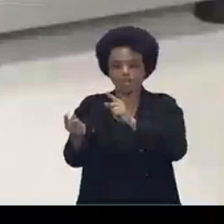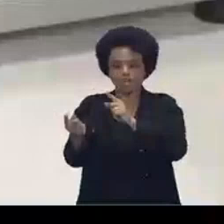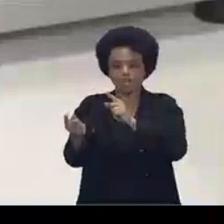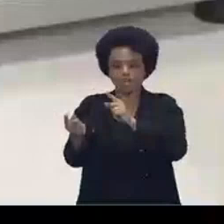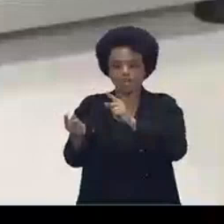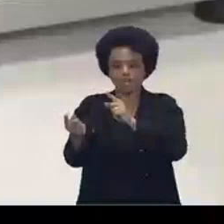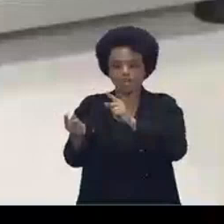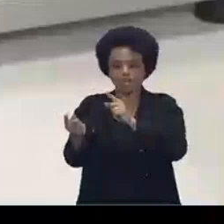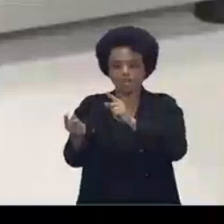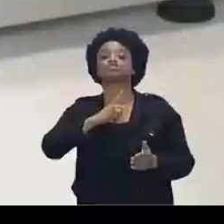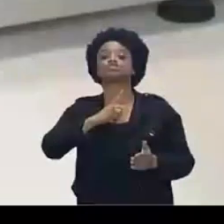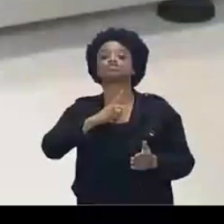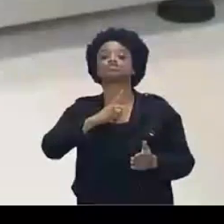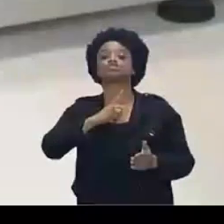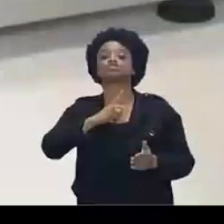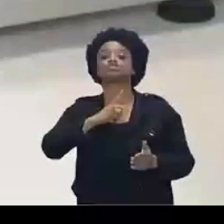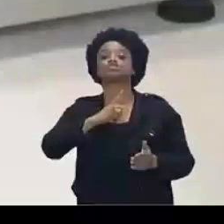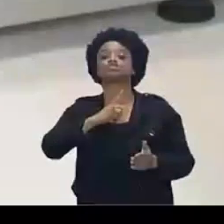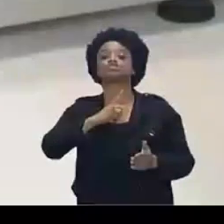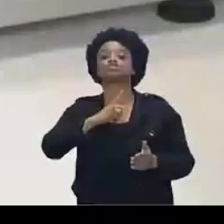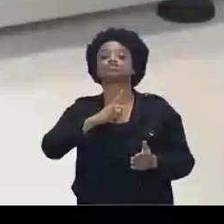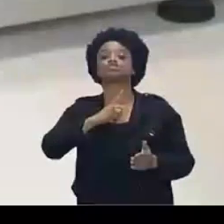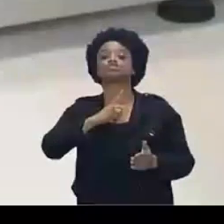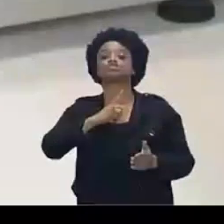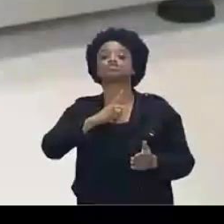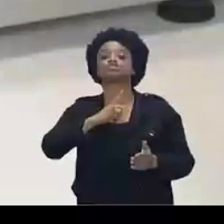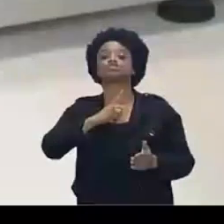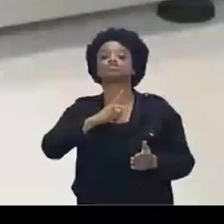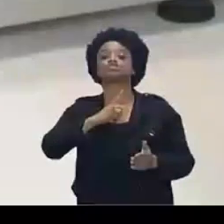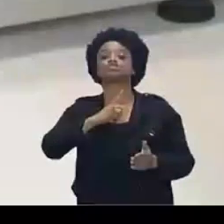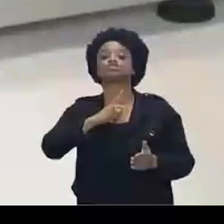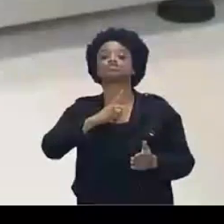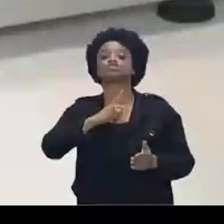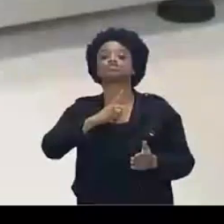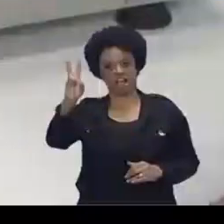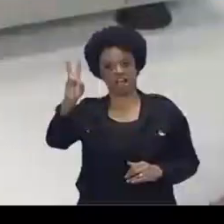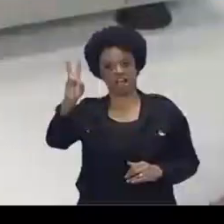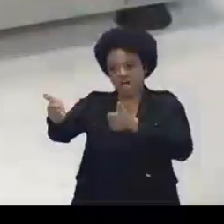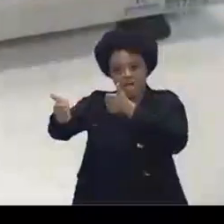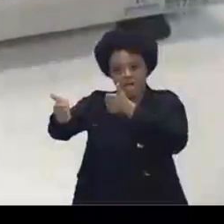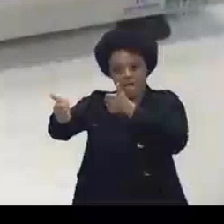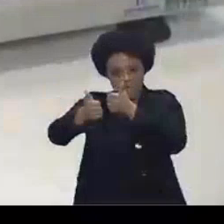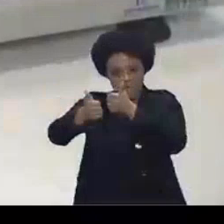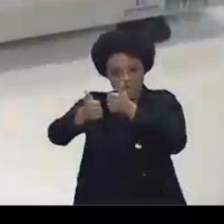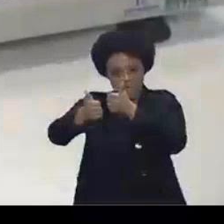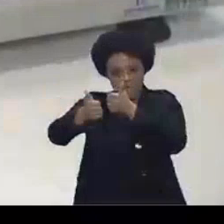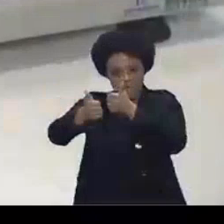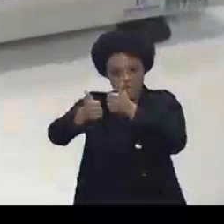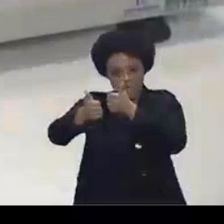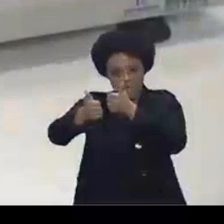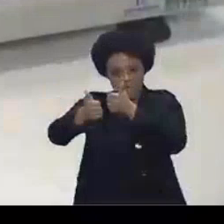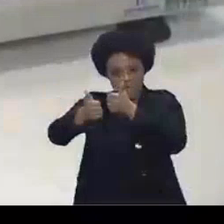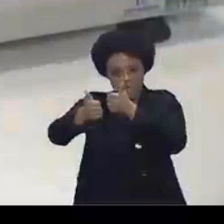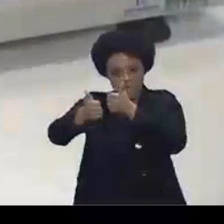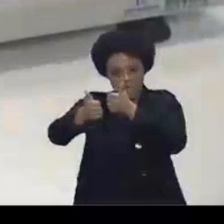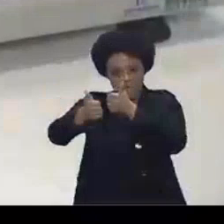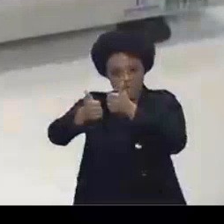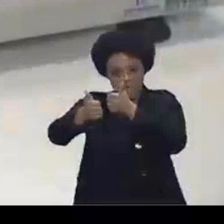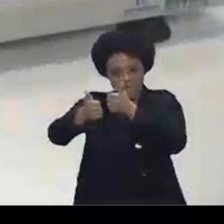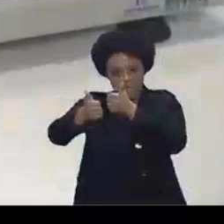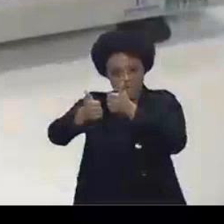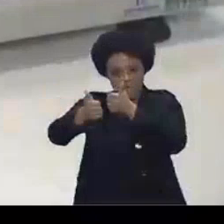ter valores muito bem aproximados, ok? Então, olha, essa situação,